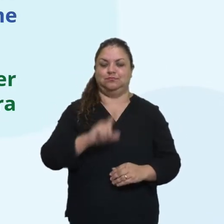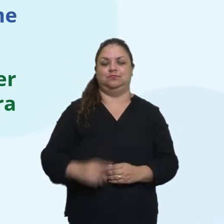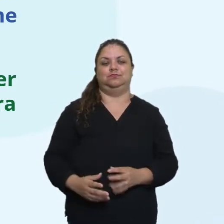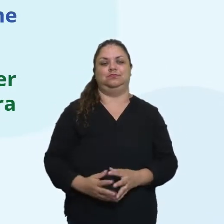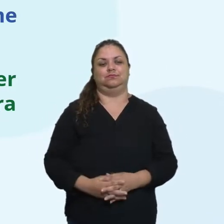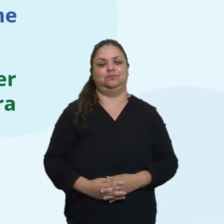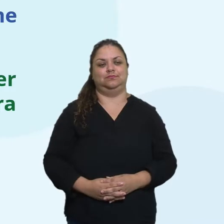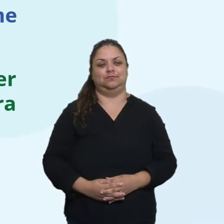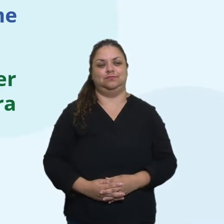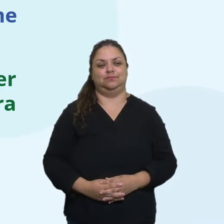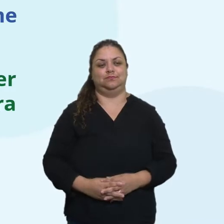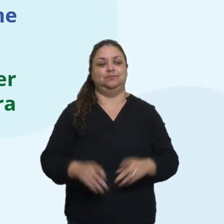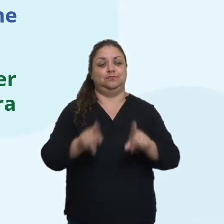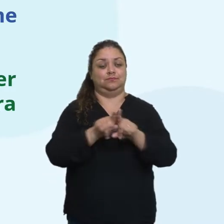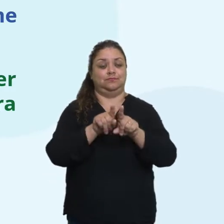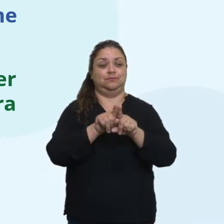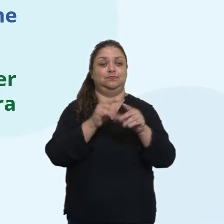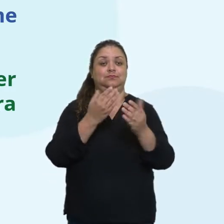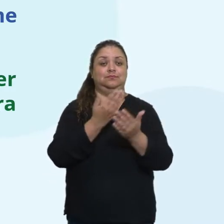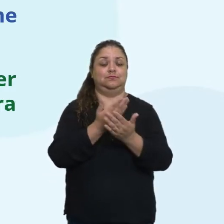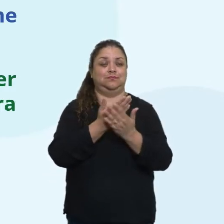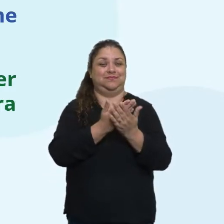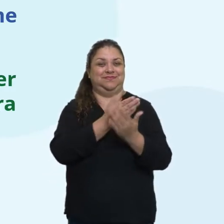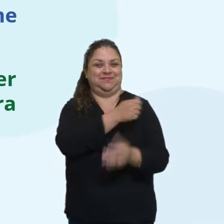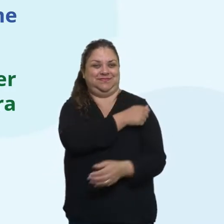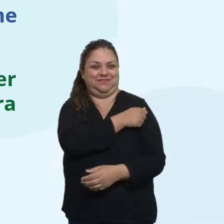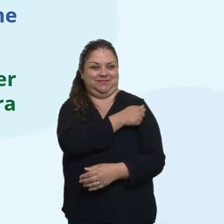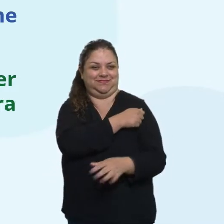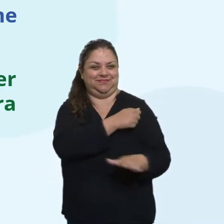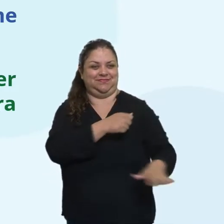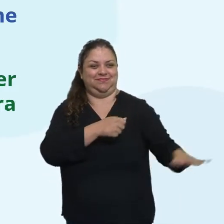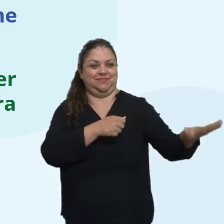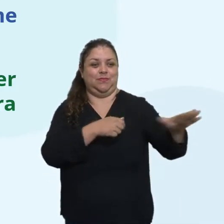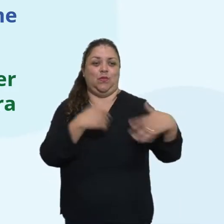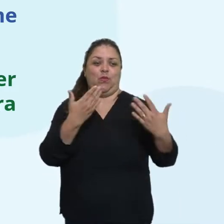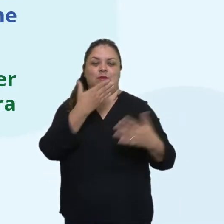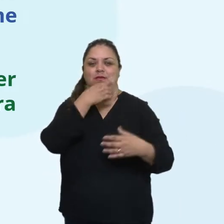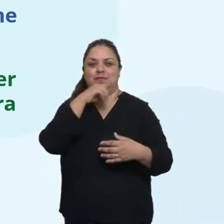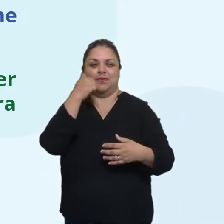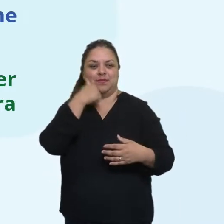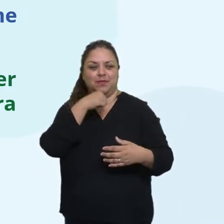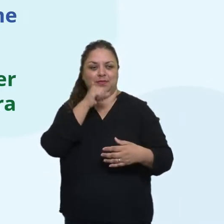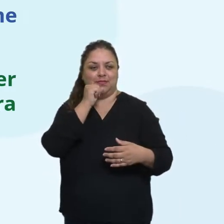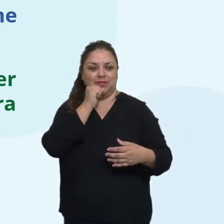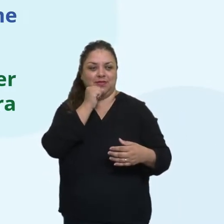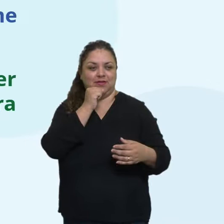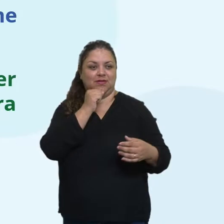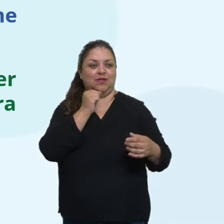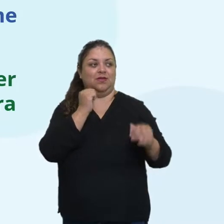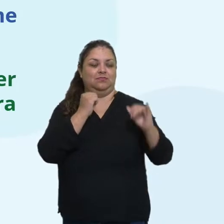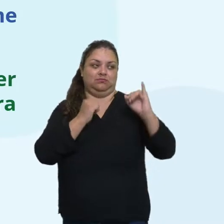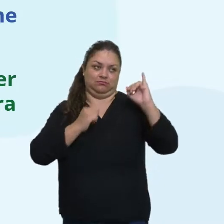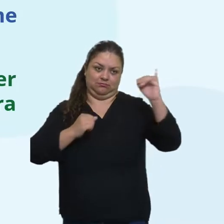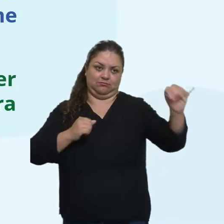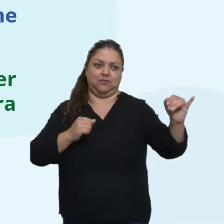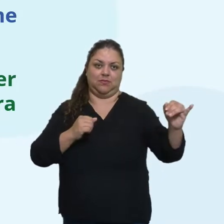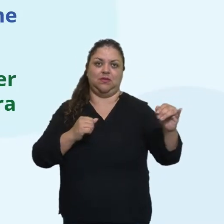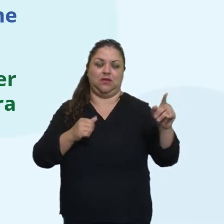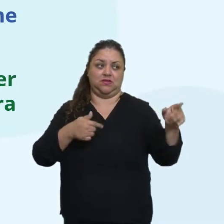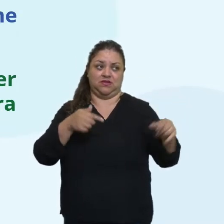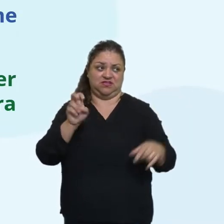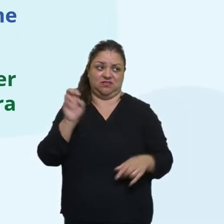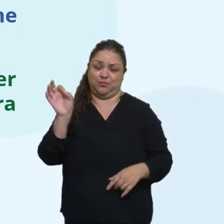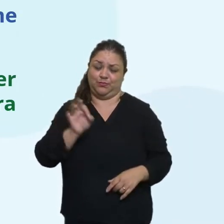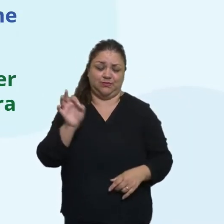Então os estudantes e seus responsáveis quando não tem na como estudante não tenho aço 75 por cento ou responsável ele